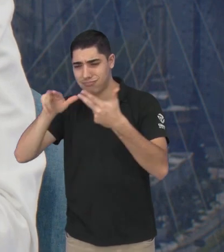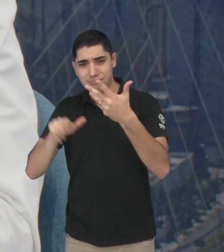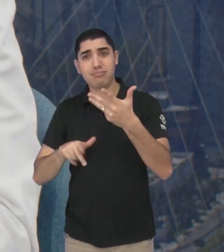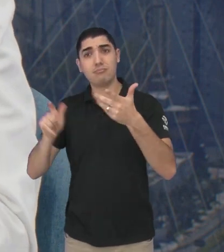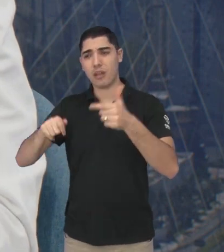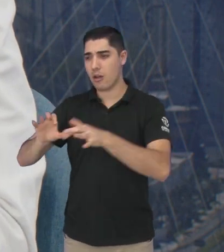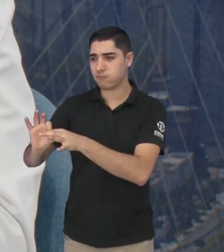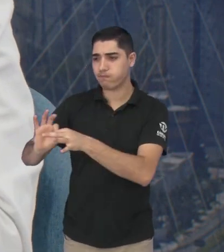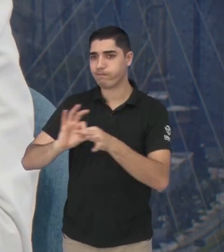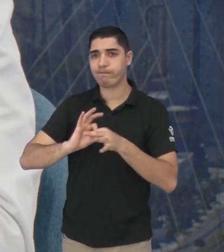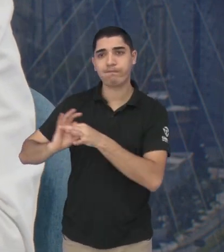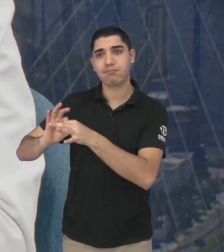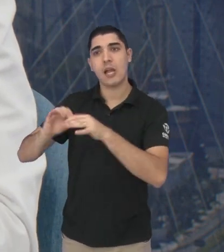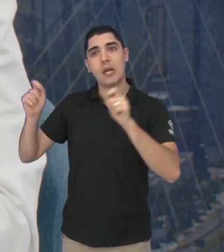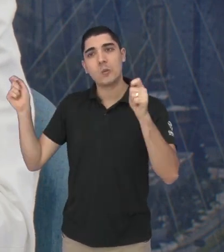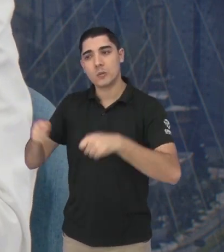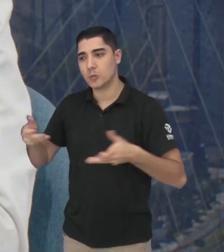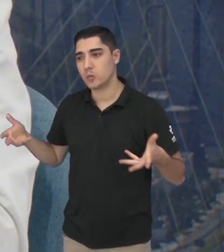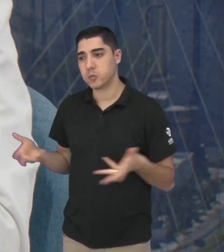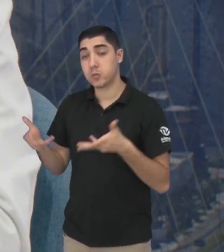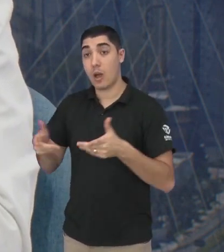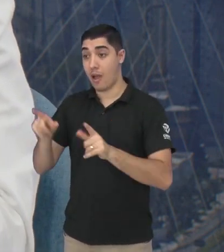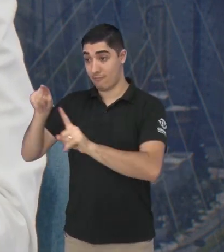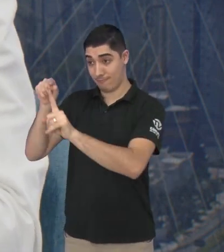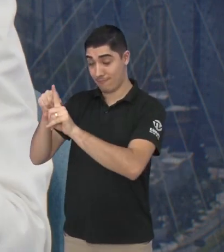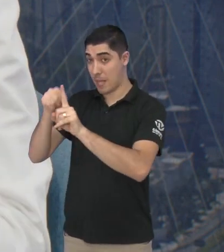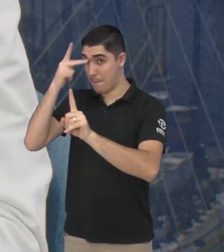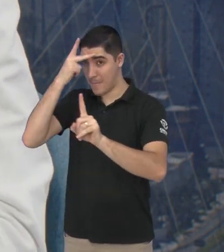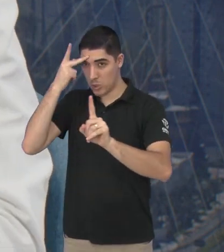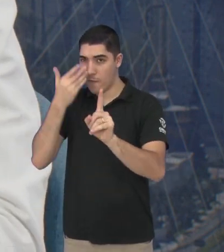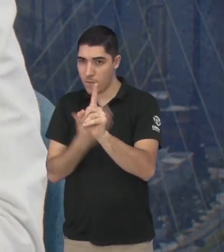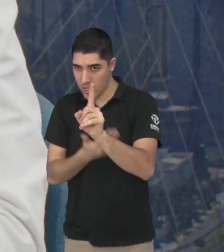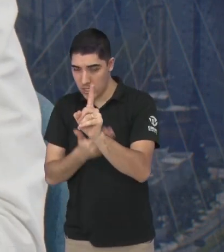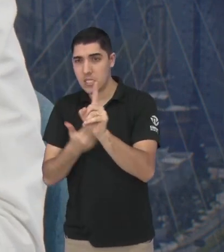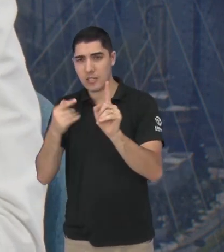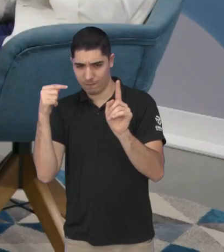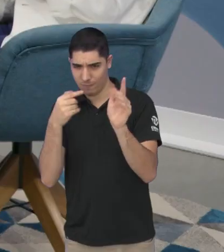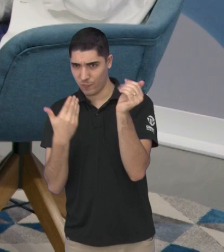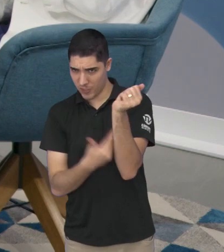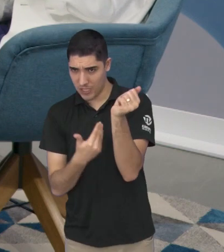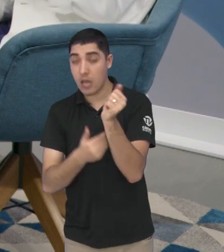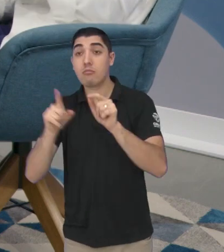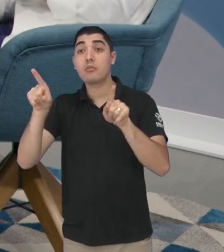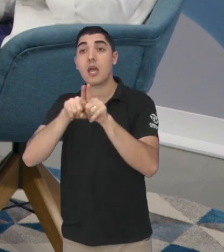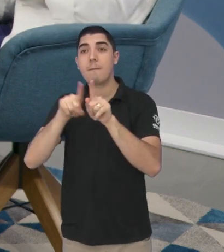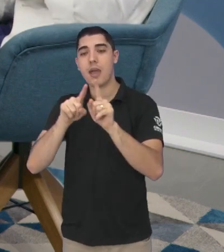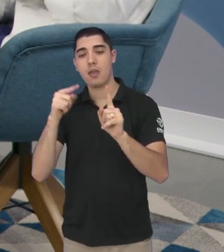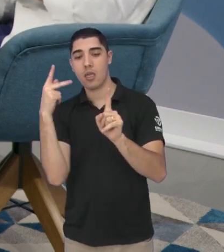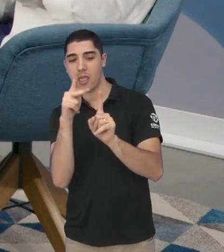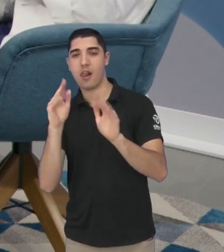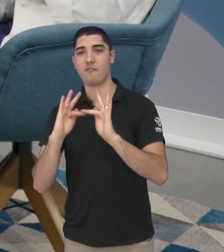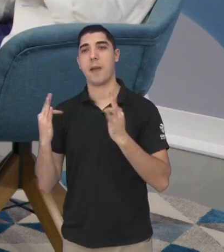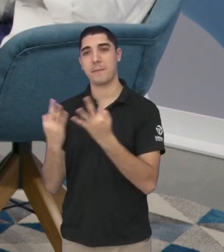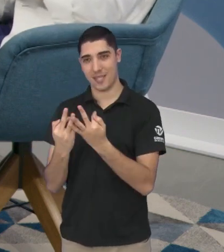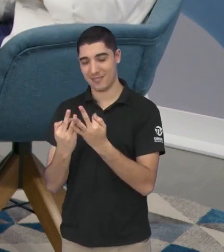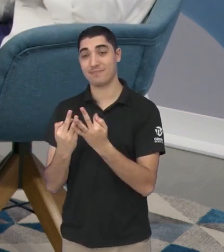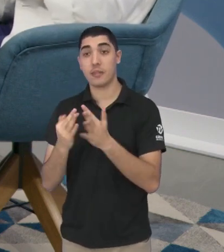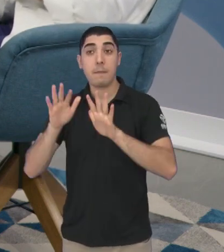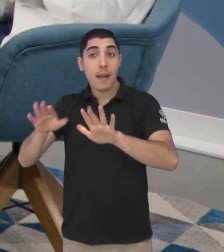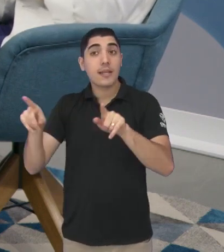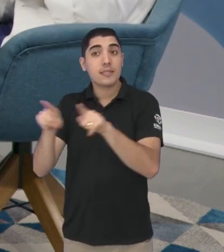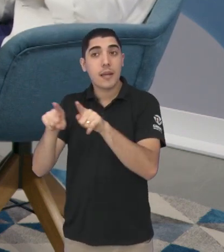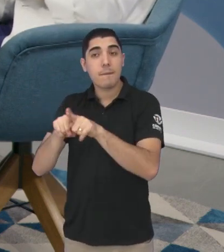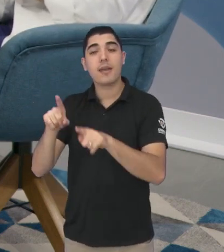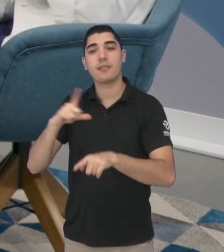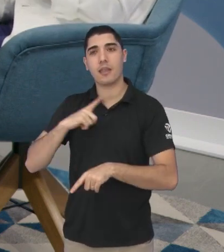rede maravilhosa para atender tanto o usuário também quanto essa família, o dependente e essa família. Mas nós temos